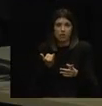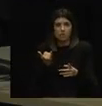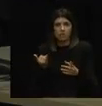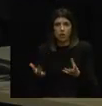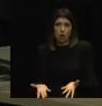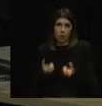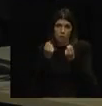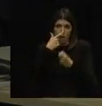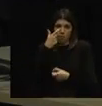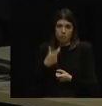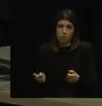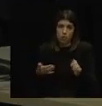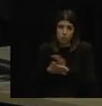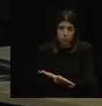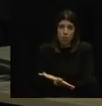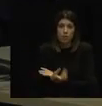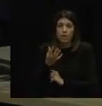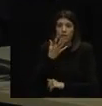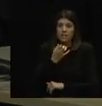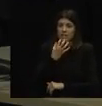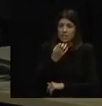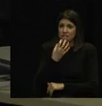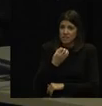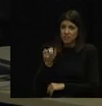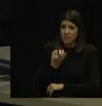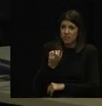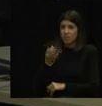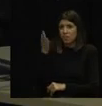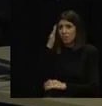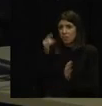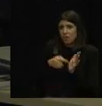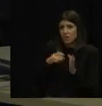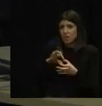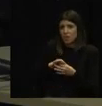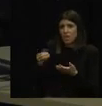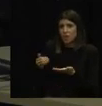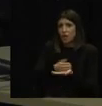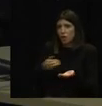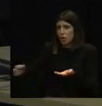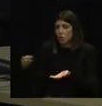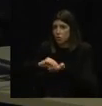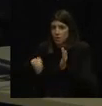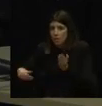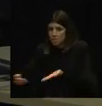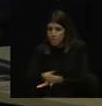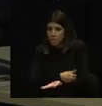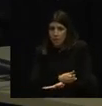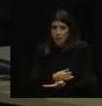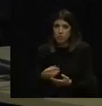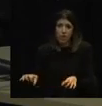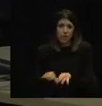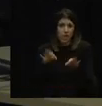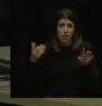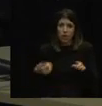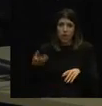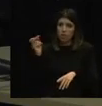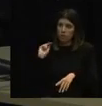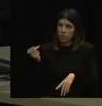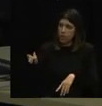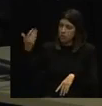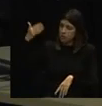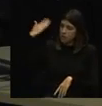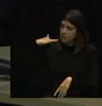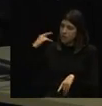conhecidas. No entanto, só podemos ficar apreensivos, pois o que está previsto em termos de recrutamento vem de anos anteriores. Dificilmente